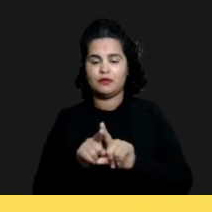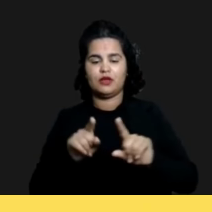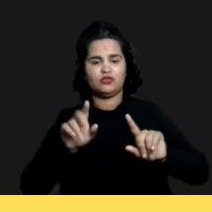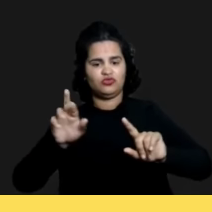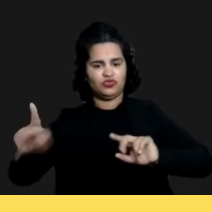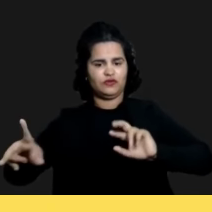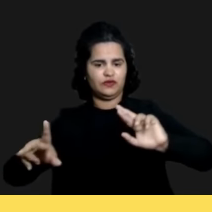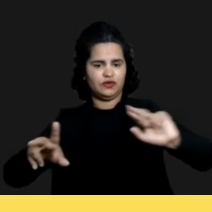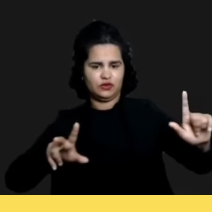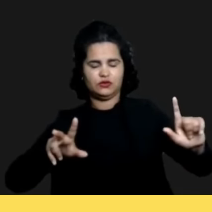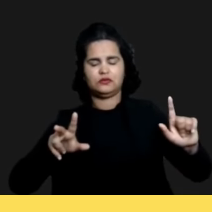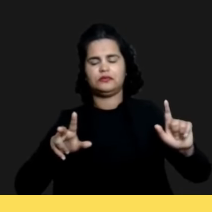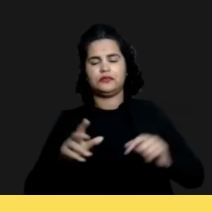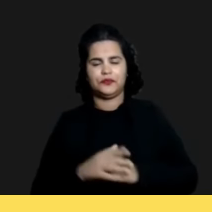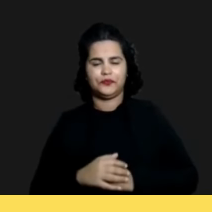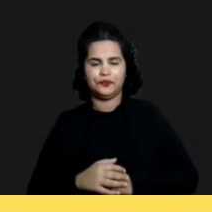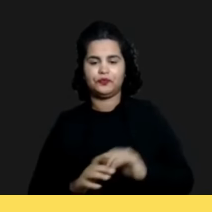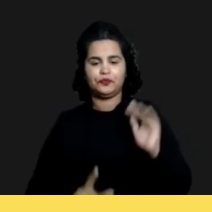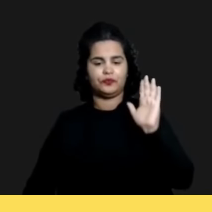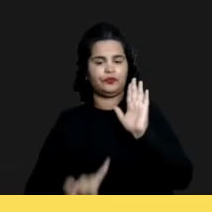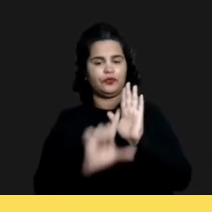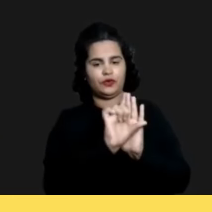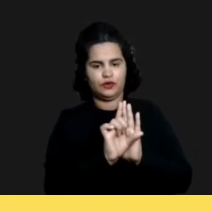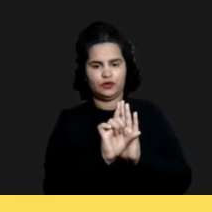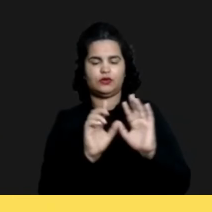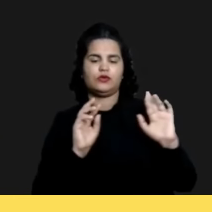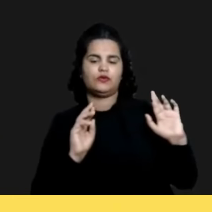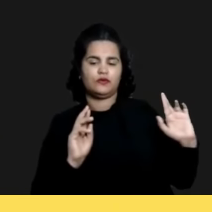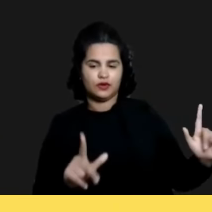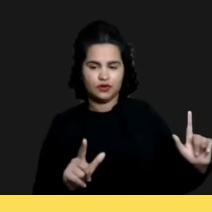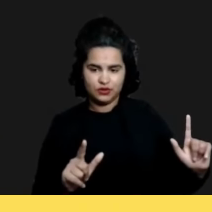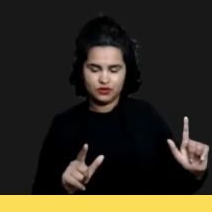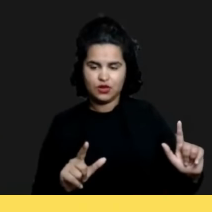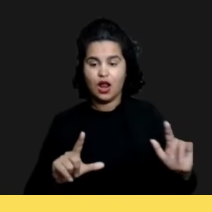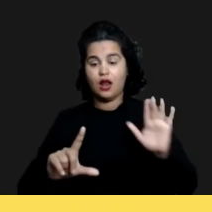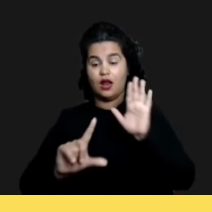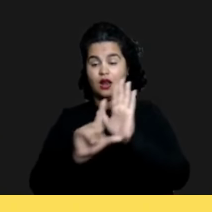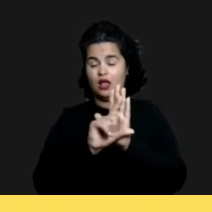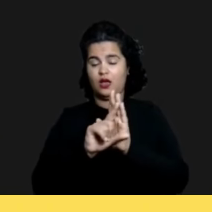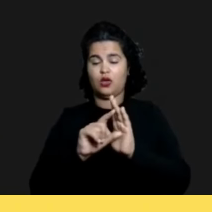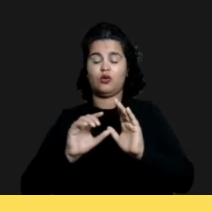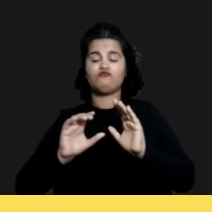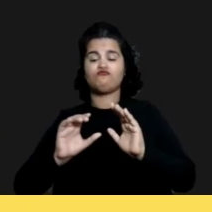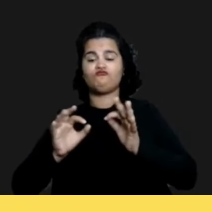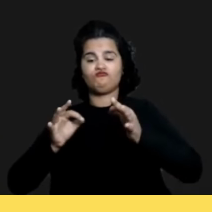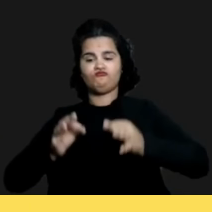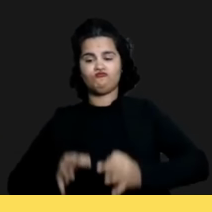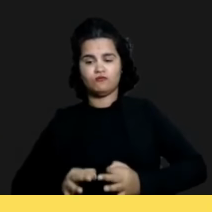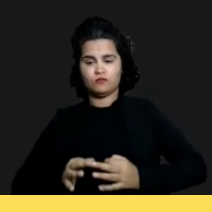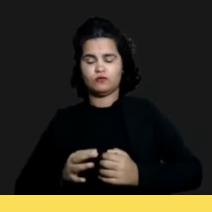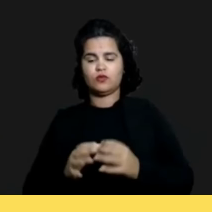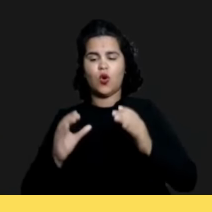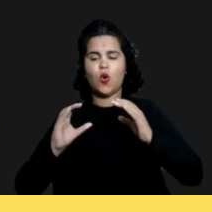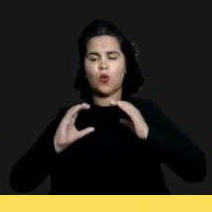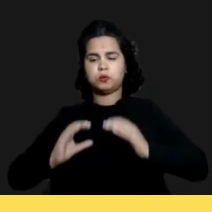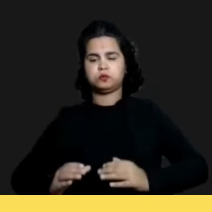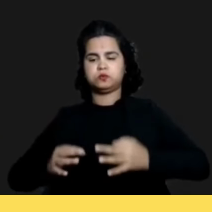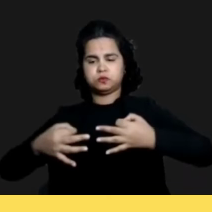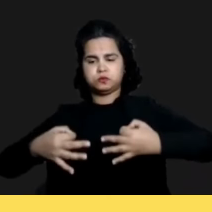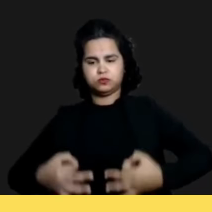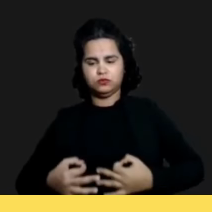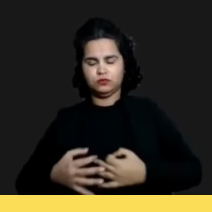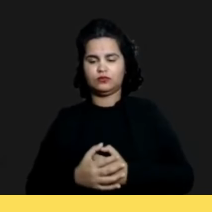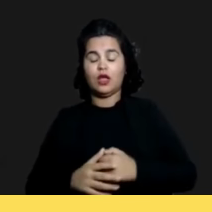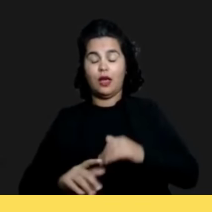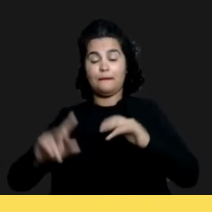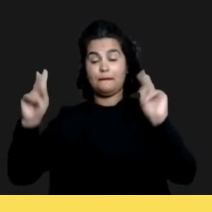diferenças, as leis e a ordem. Muito obrigado e que a paz possa reinar no